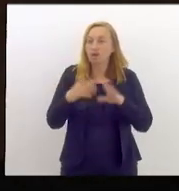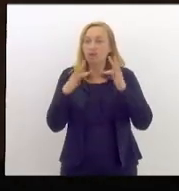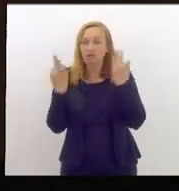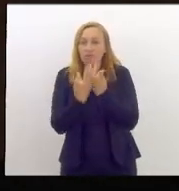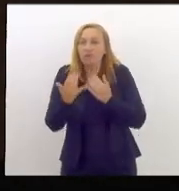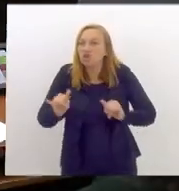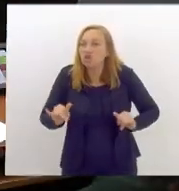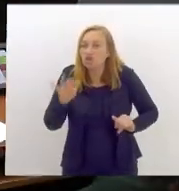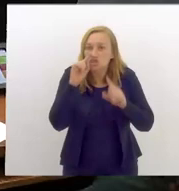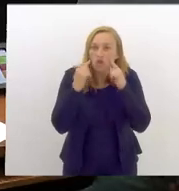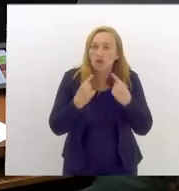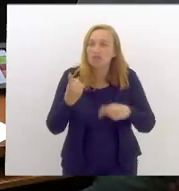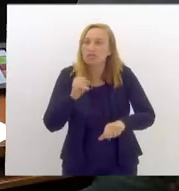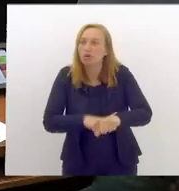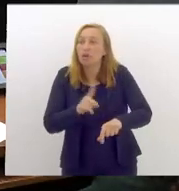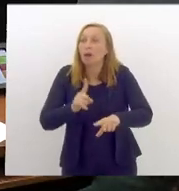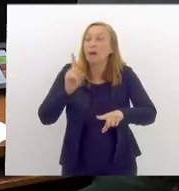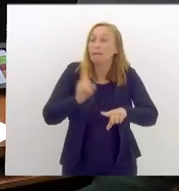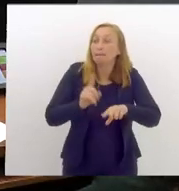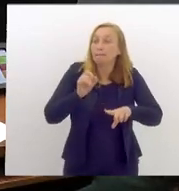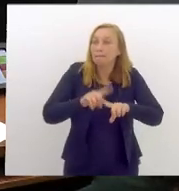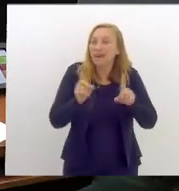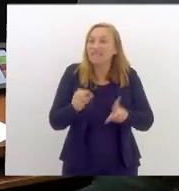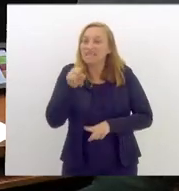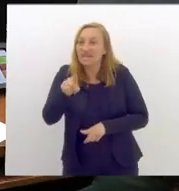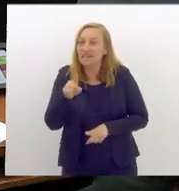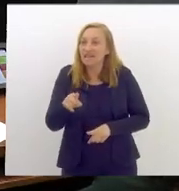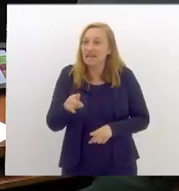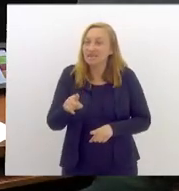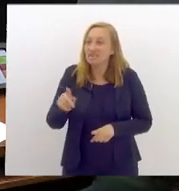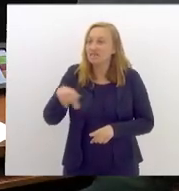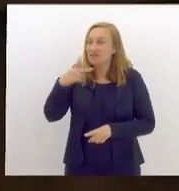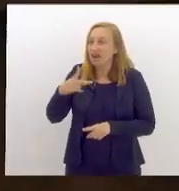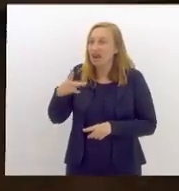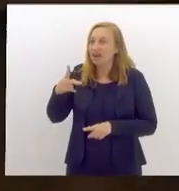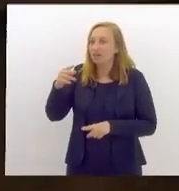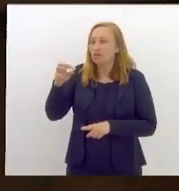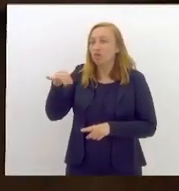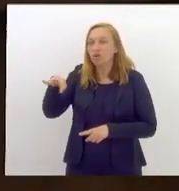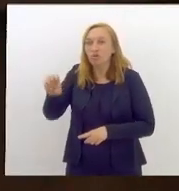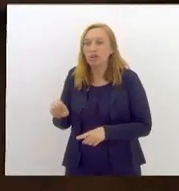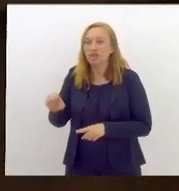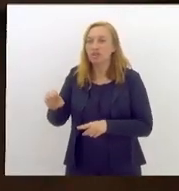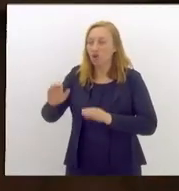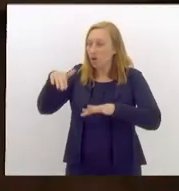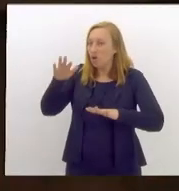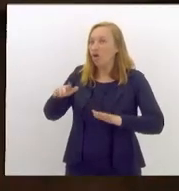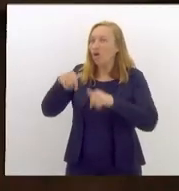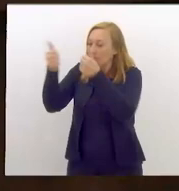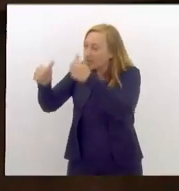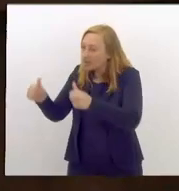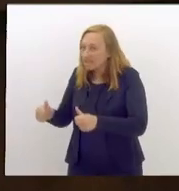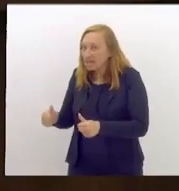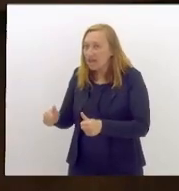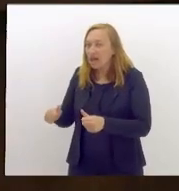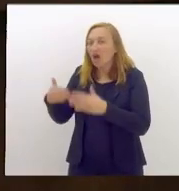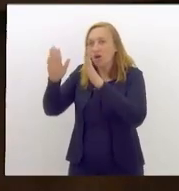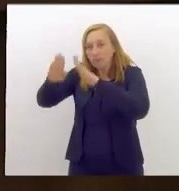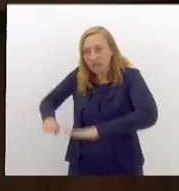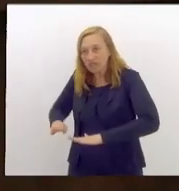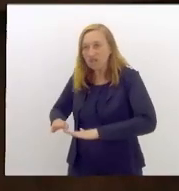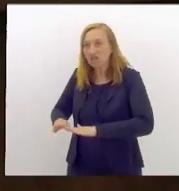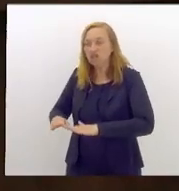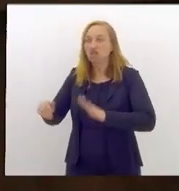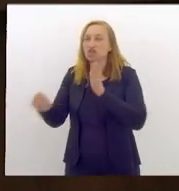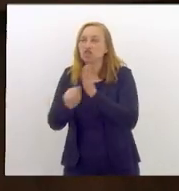chorando nesse momento mas Eles resolveram erguer monumento em homenagem a traficante de droga tchutchuca de